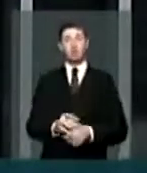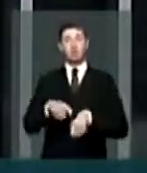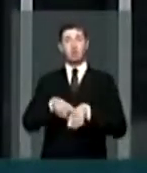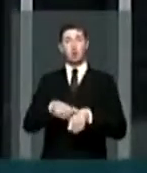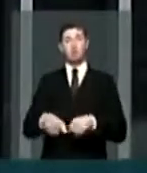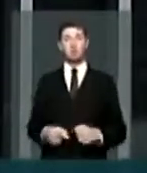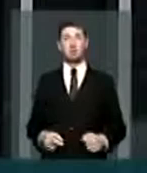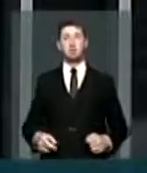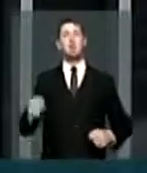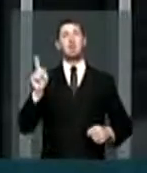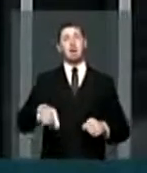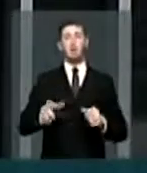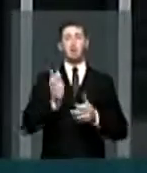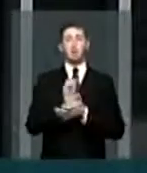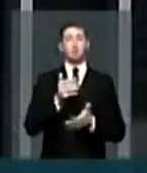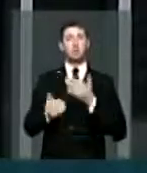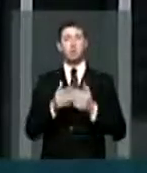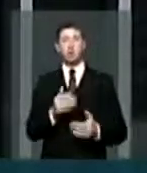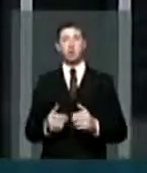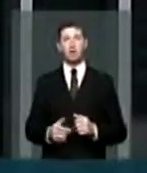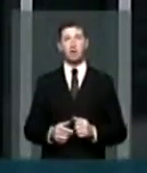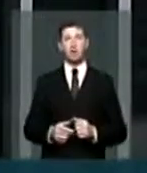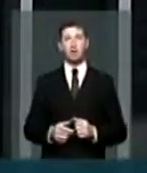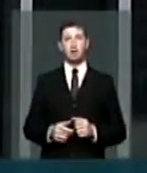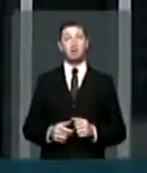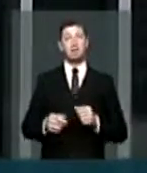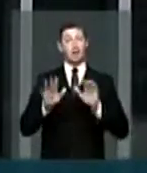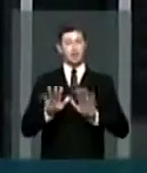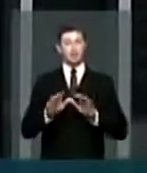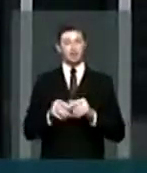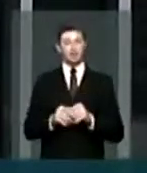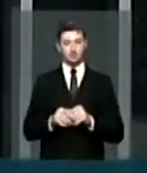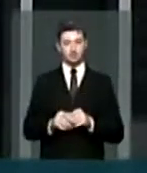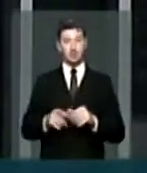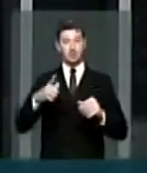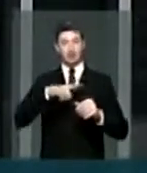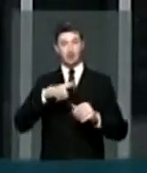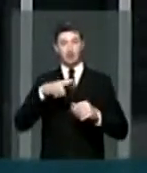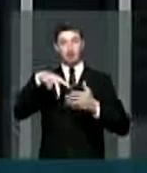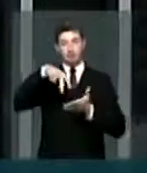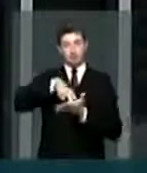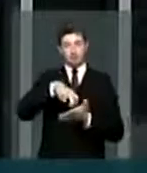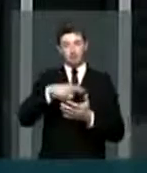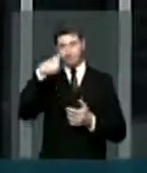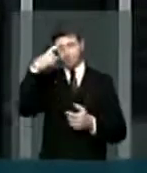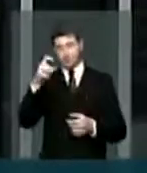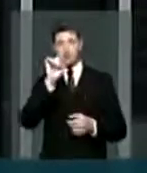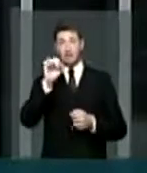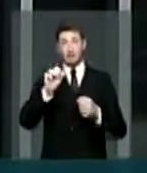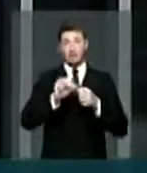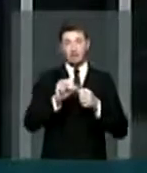dos crimes resultantes de preconceito e discriminação da seguinte forma: constitui crime quando praticado por